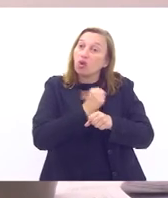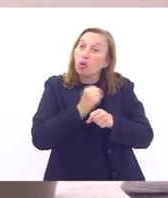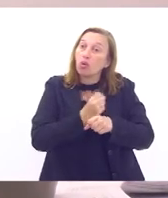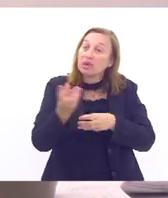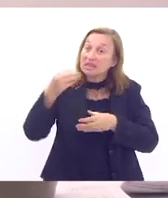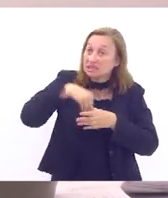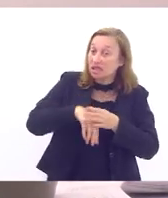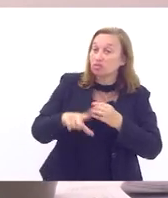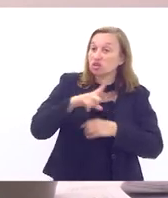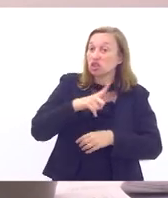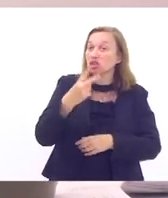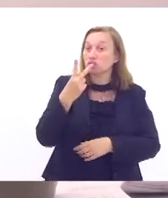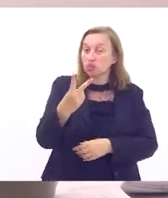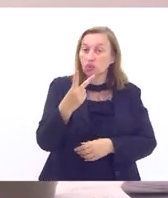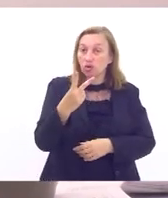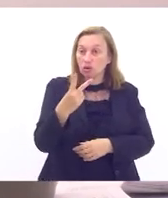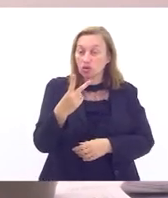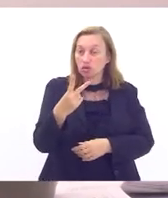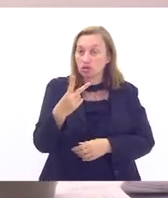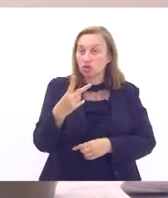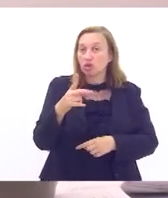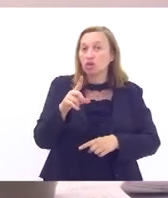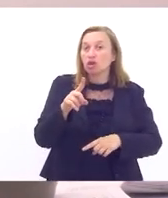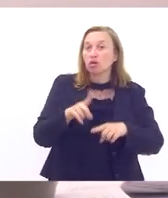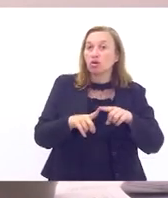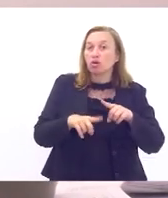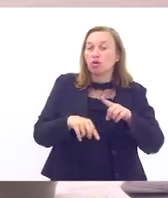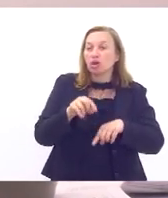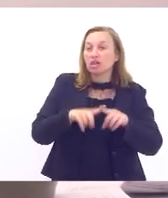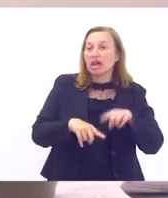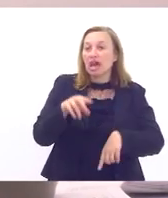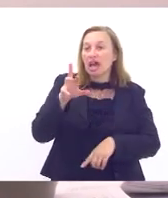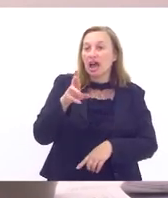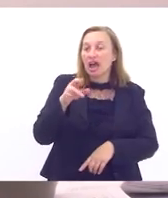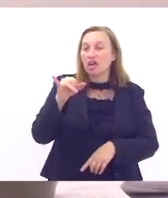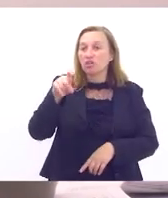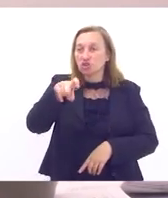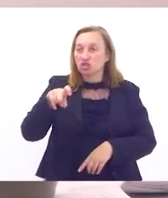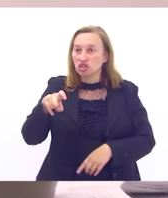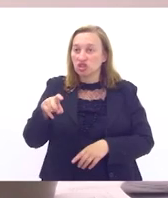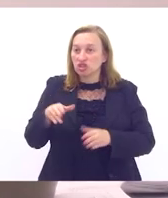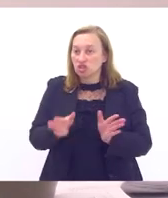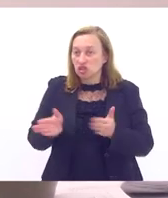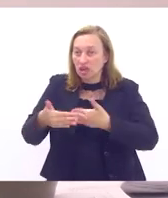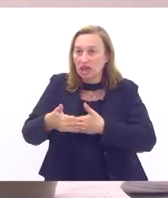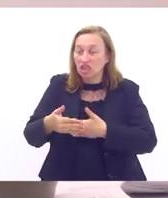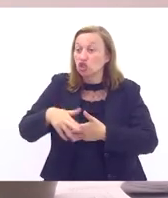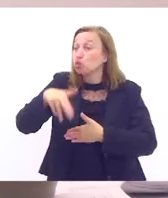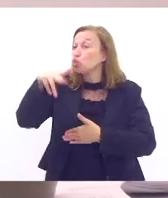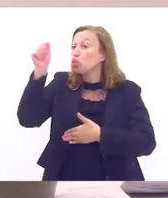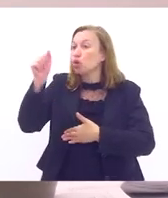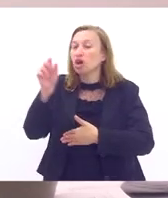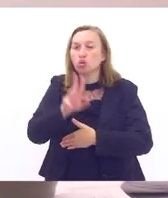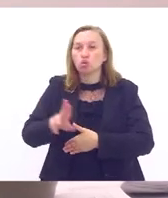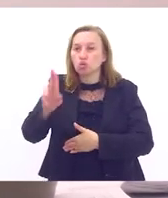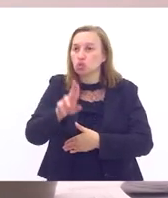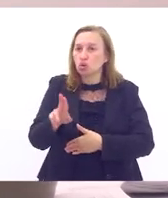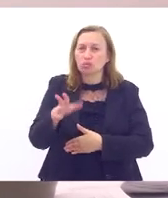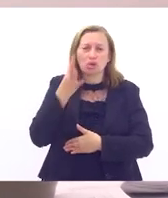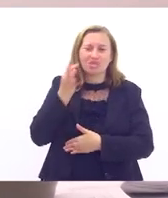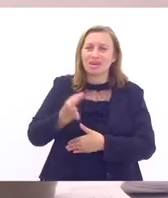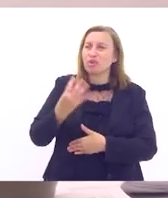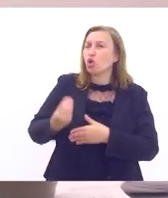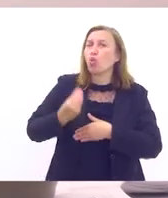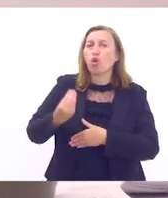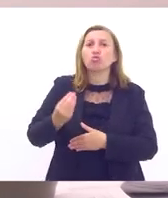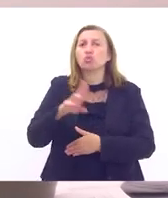dentro existiam dois equipamentos de raio-x na caixa, né? Sem nunca terem sido utilizados, não sabia a origem daquilo,